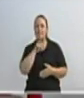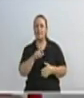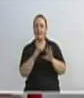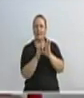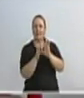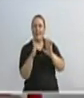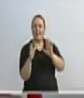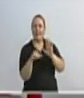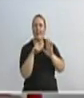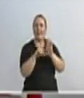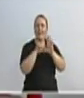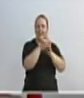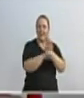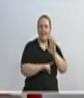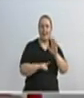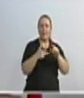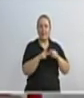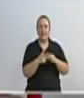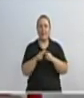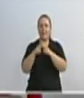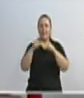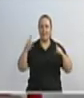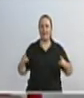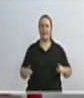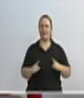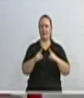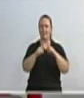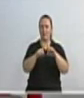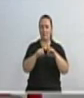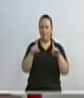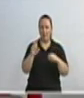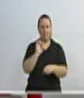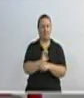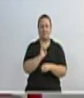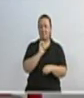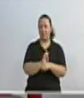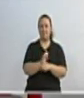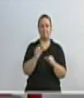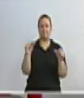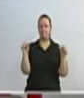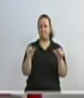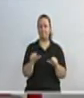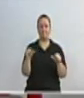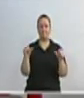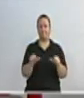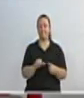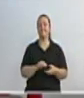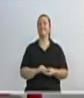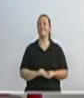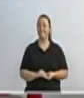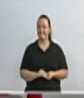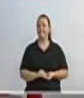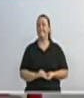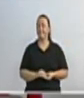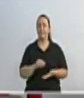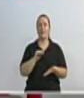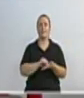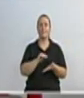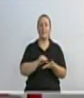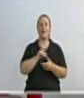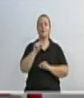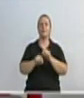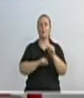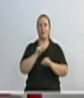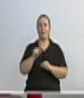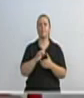deliberação de fazer essas verificações das antenas, também não o faz. Falta um pouco também de vontade do